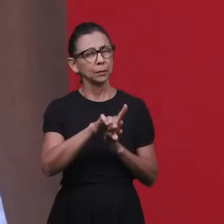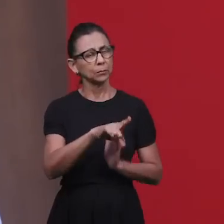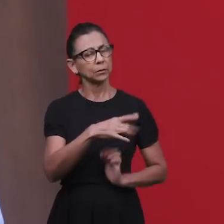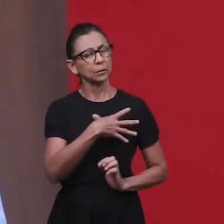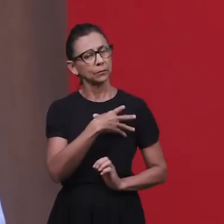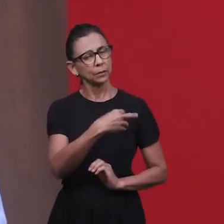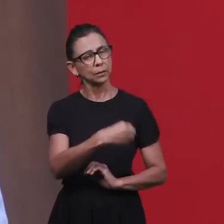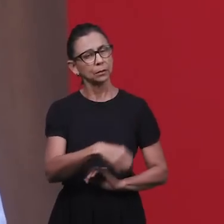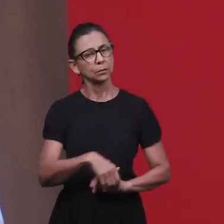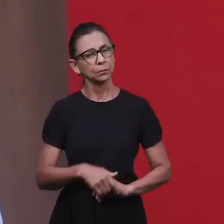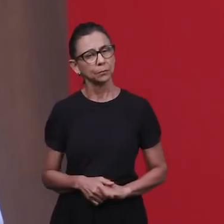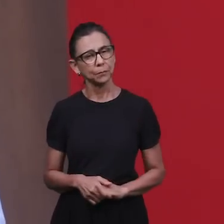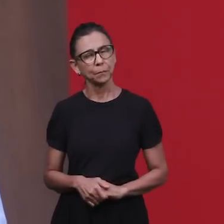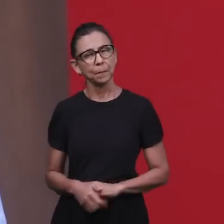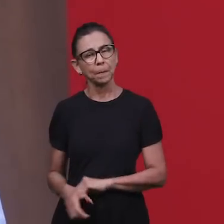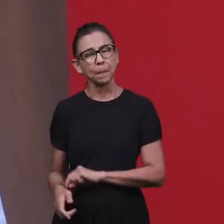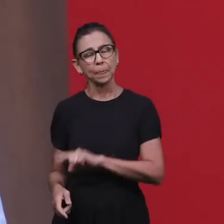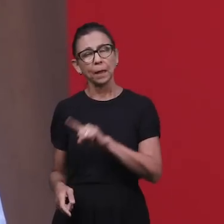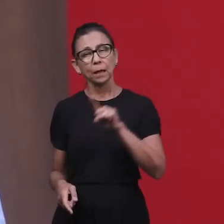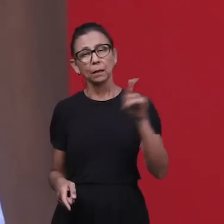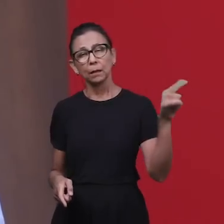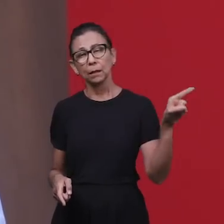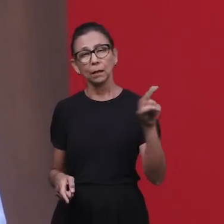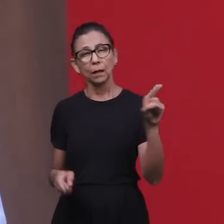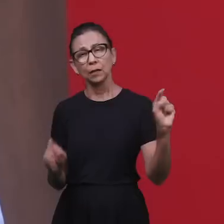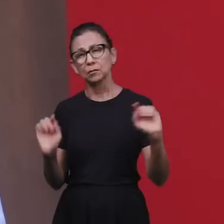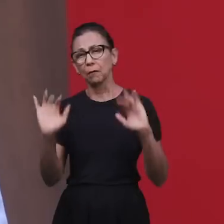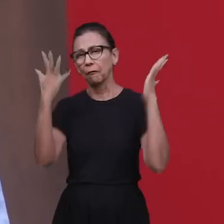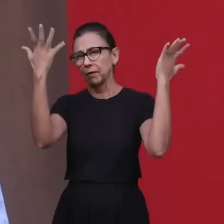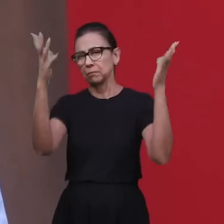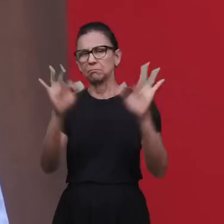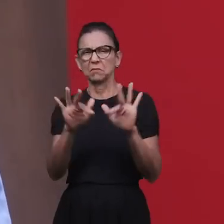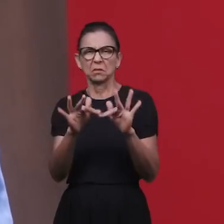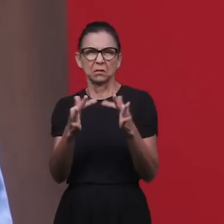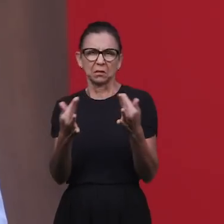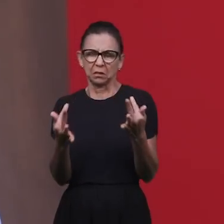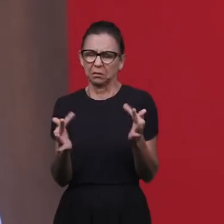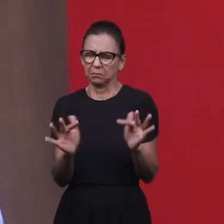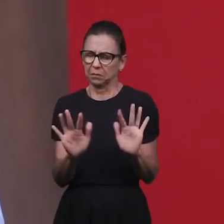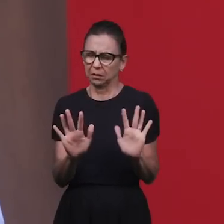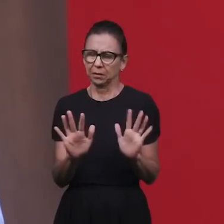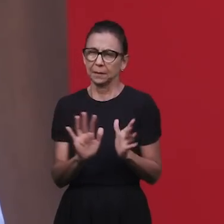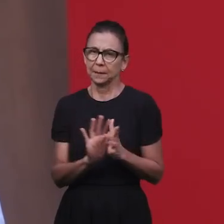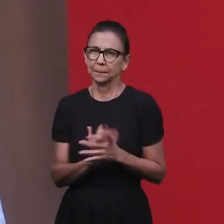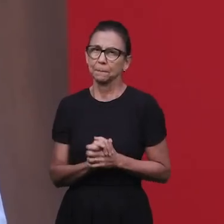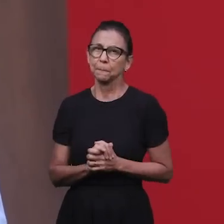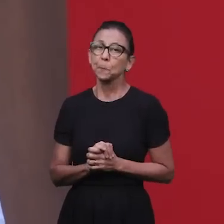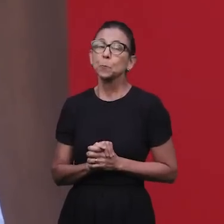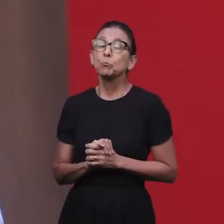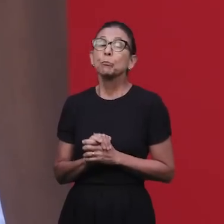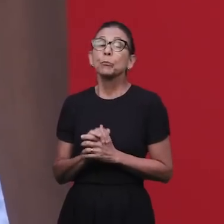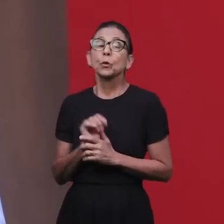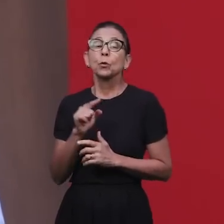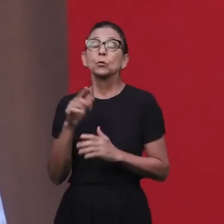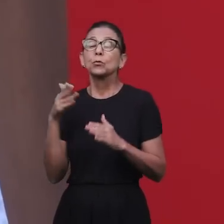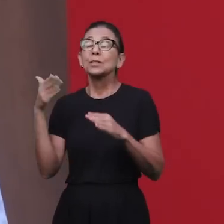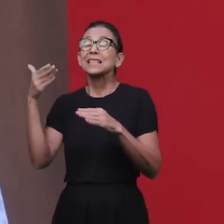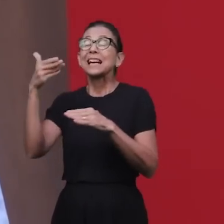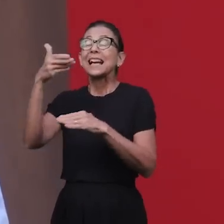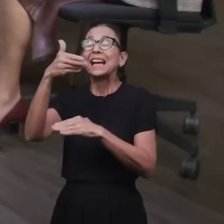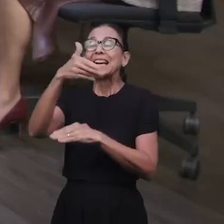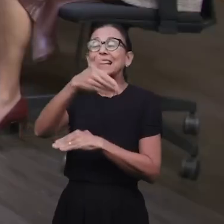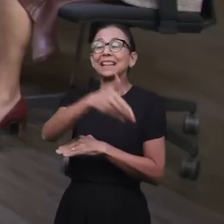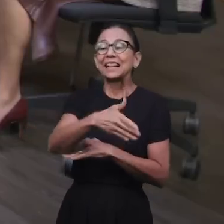nessa festinha, que não tem nada demais, é tranquilo, quando você entrar lá, o anjo do Senhor vai entrar com